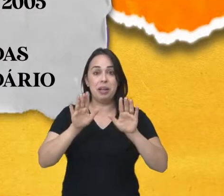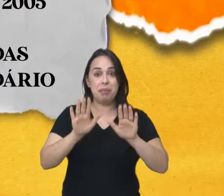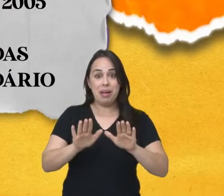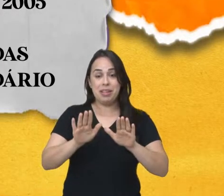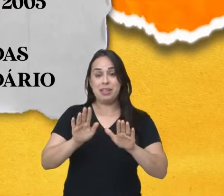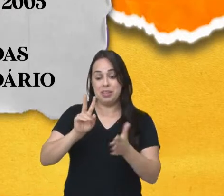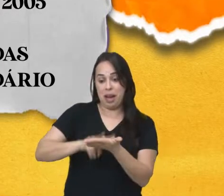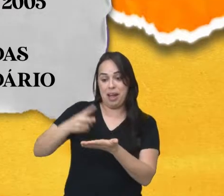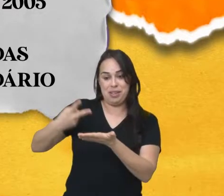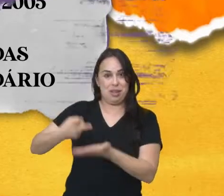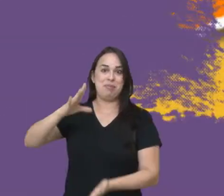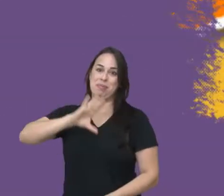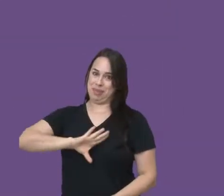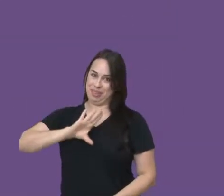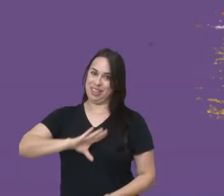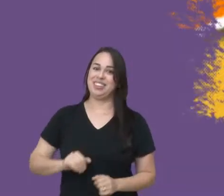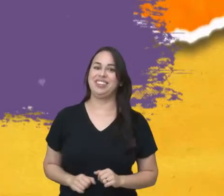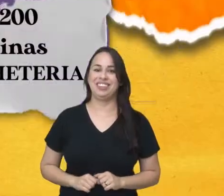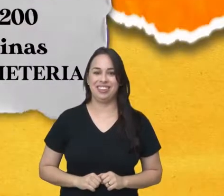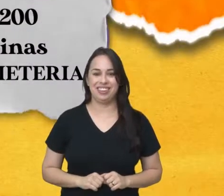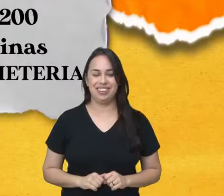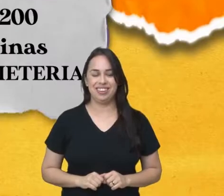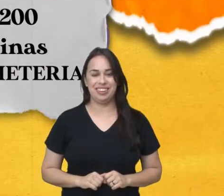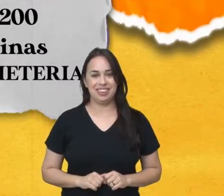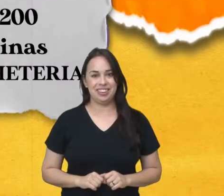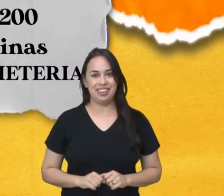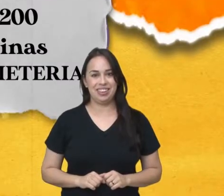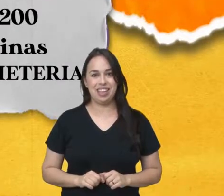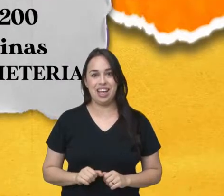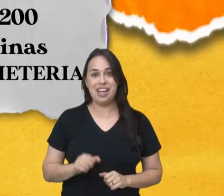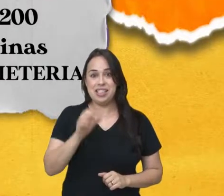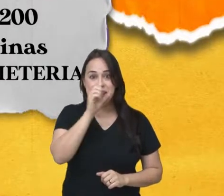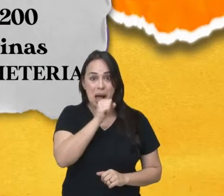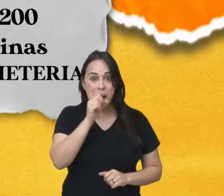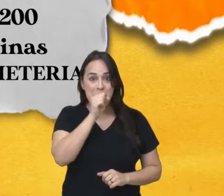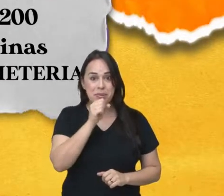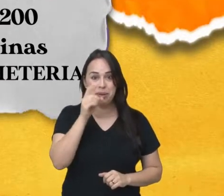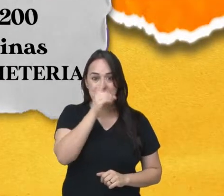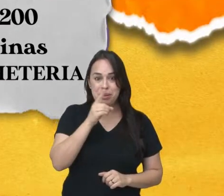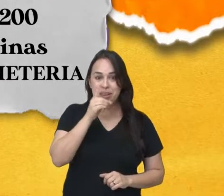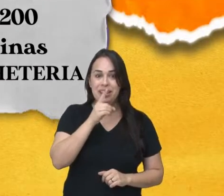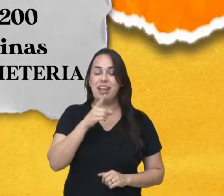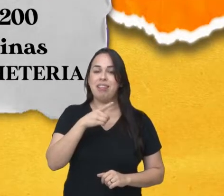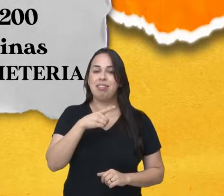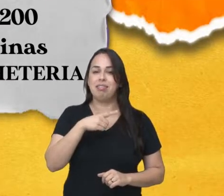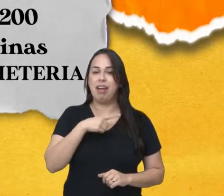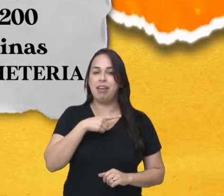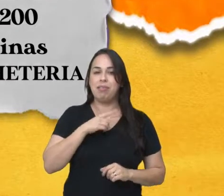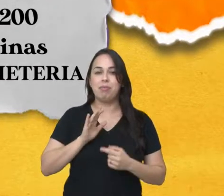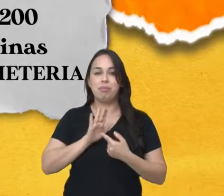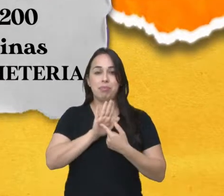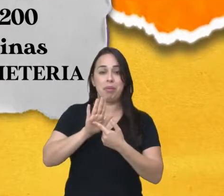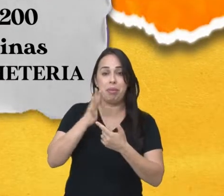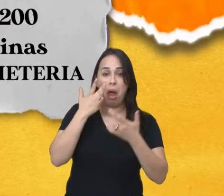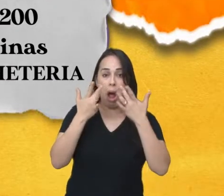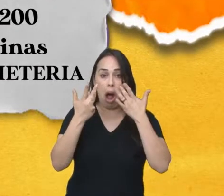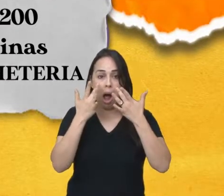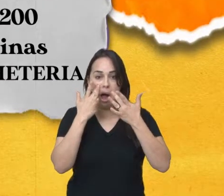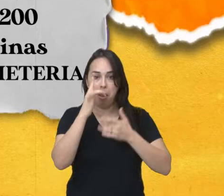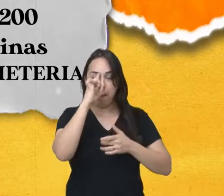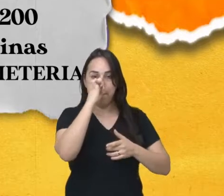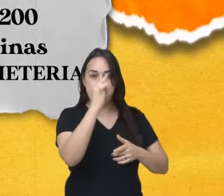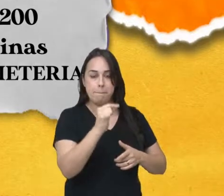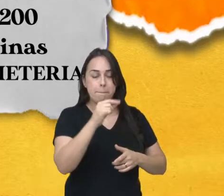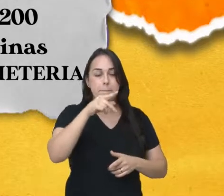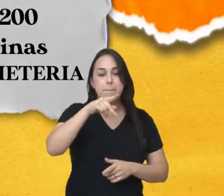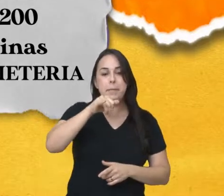todo traduzido para a língua portuguesa. Neste fim de semana tem a exibição da peça Pinóquio, um espetáculo